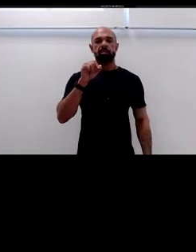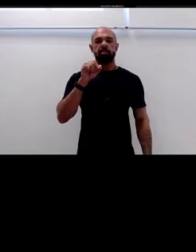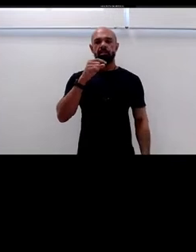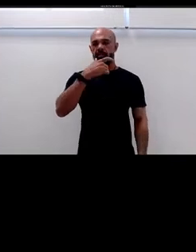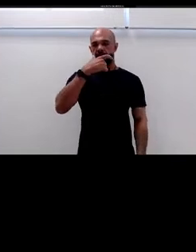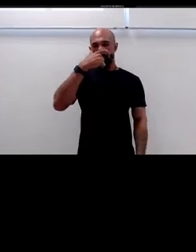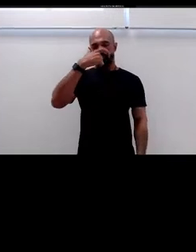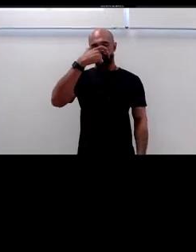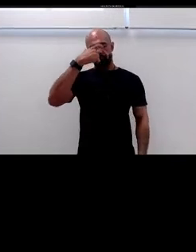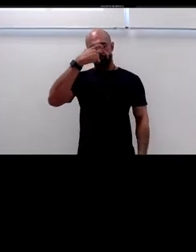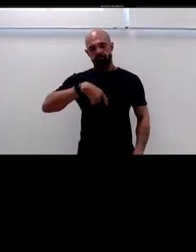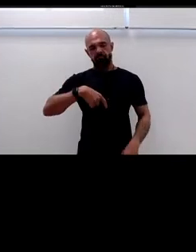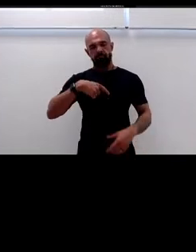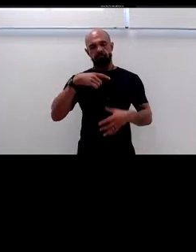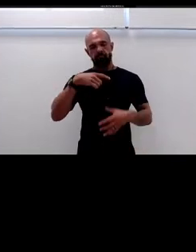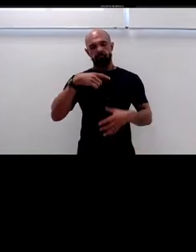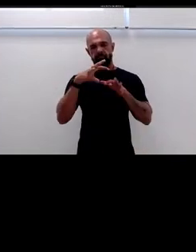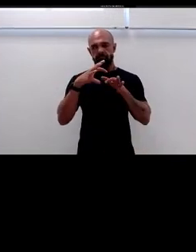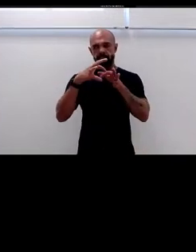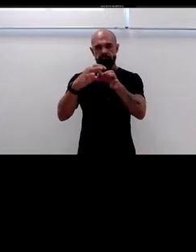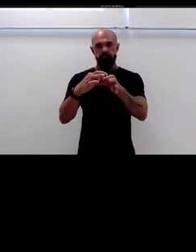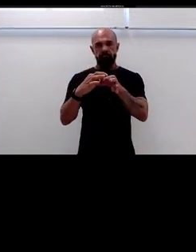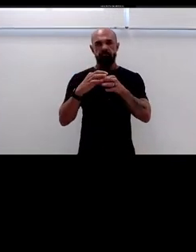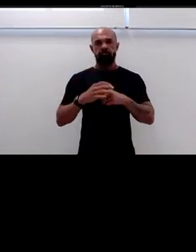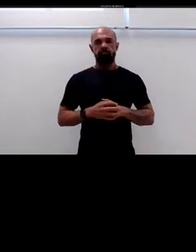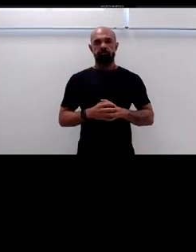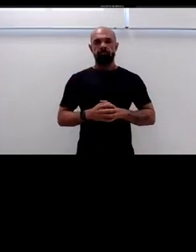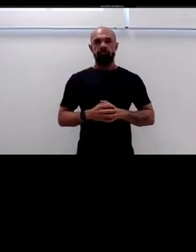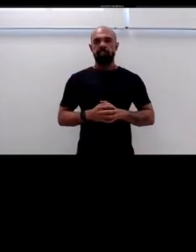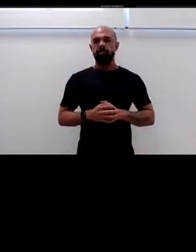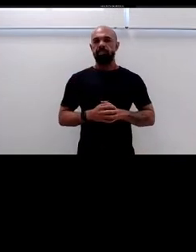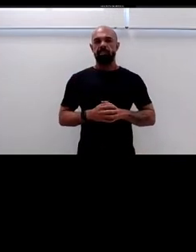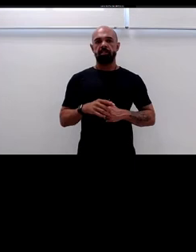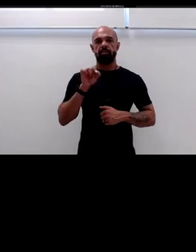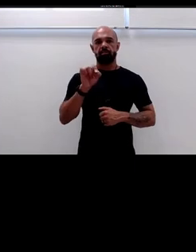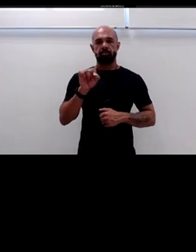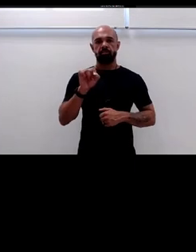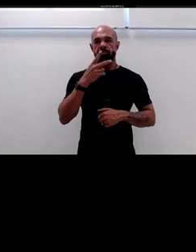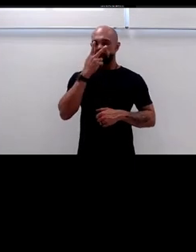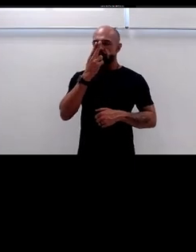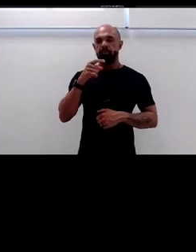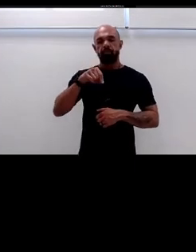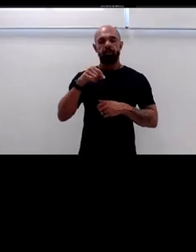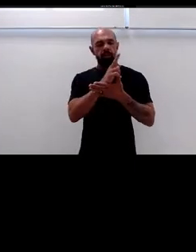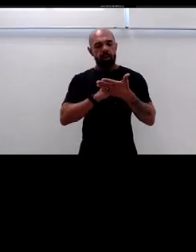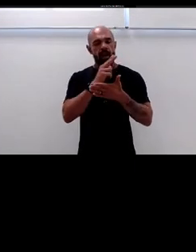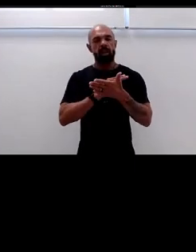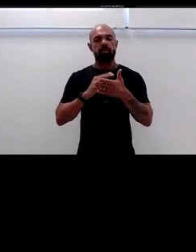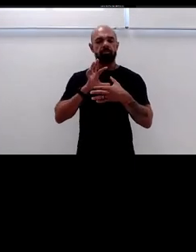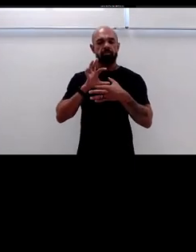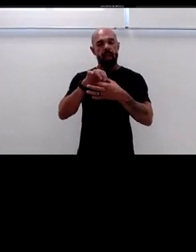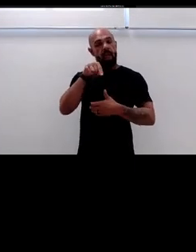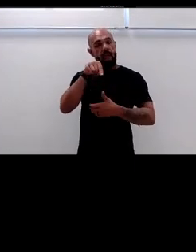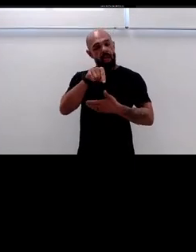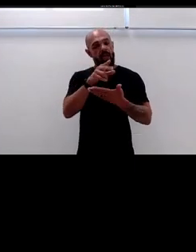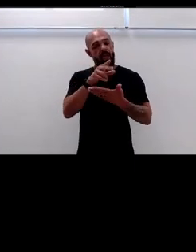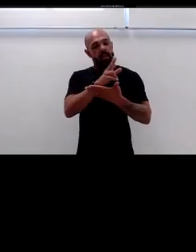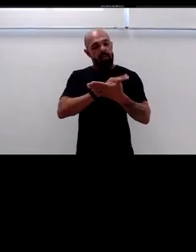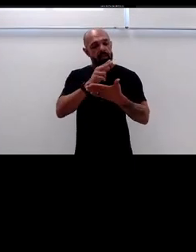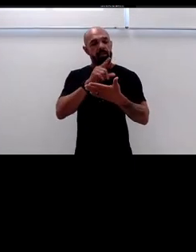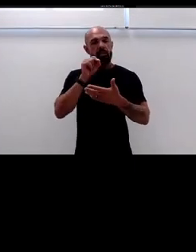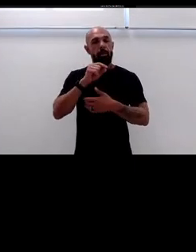saber olhar para a forma, através do desenho, e a partir daí, pensar a